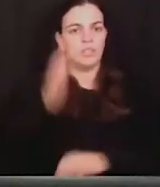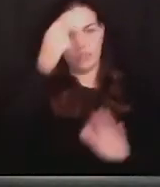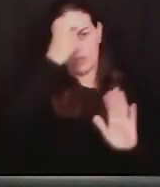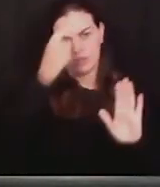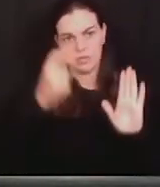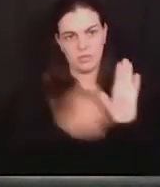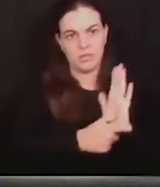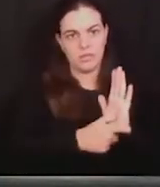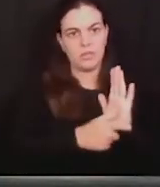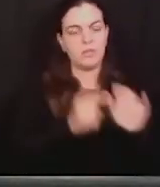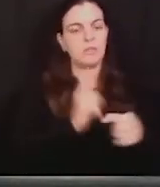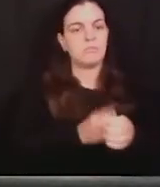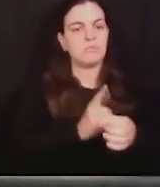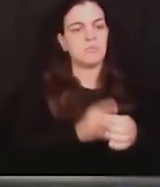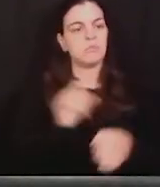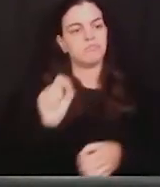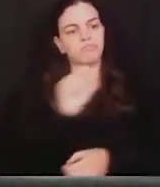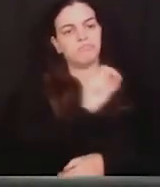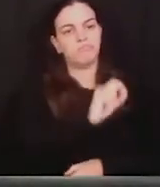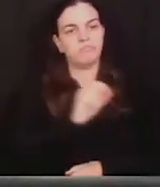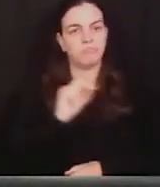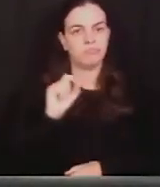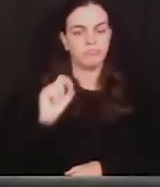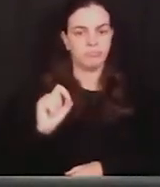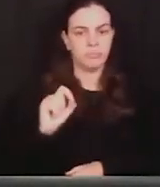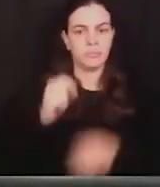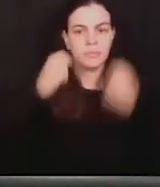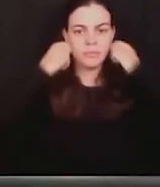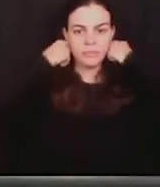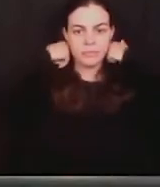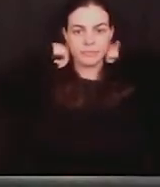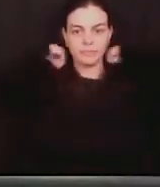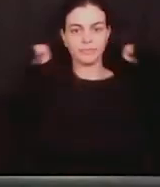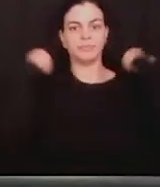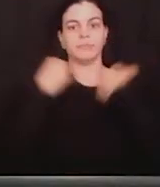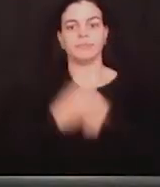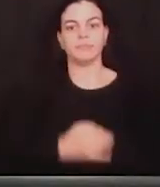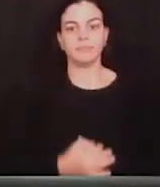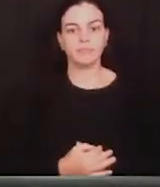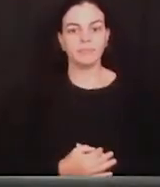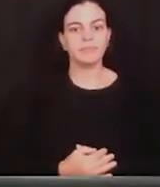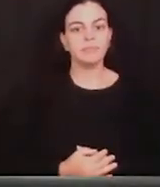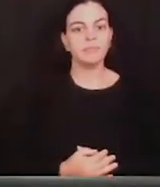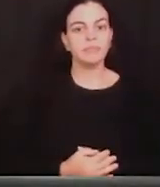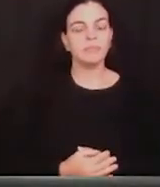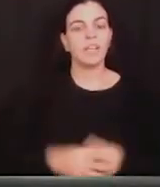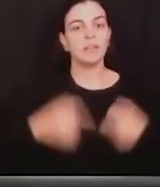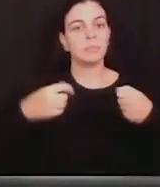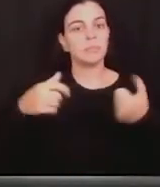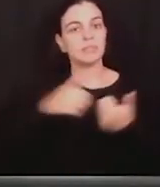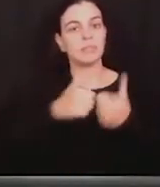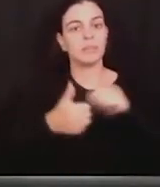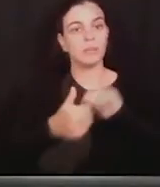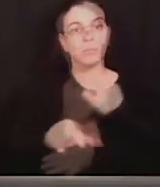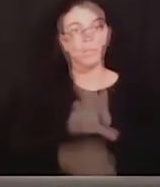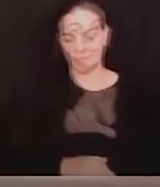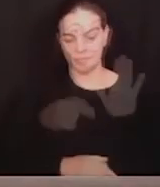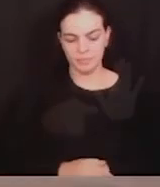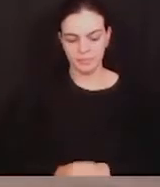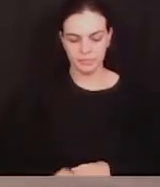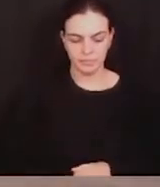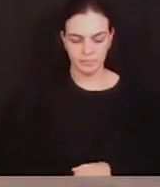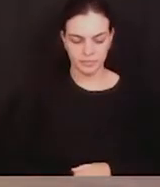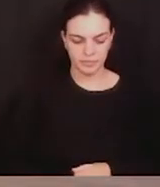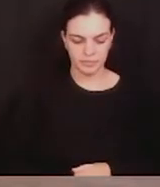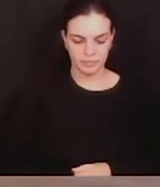mecanismos que são utilizados, em que a inteligência artificial é aplicada, já seja revista essa questão para adaptar a lei. Então, seria isso, presidente, para sua aprovação.